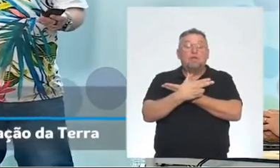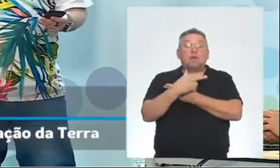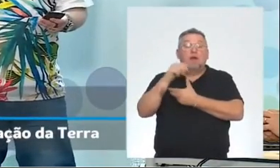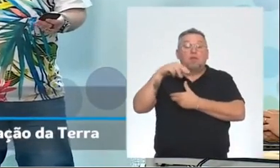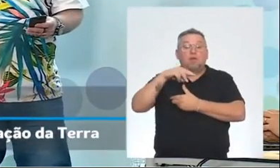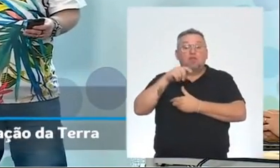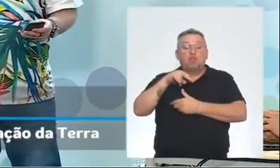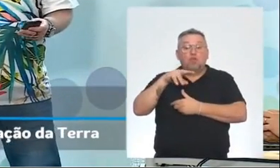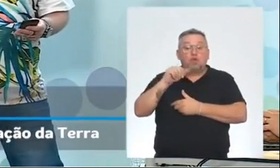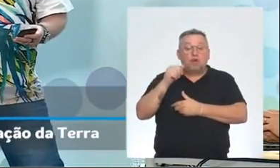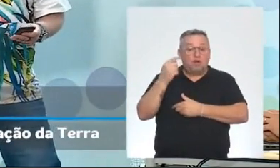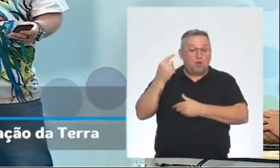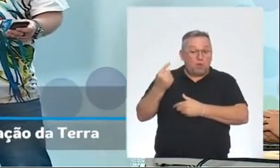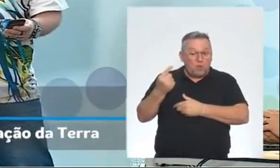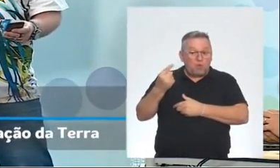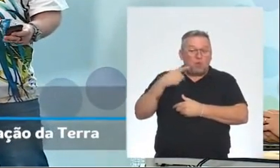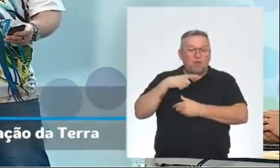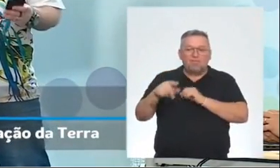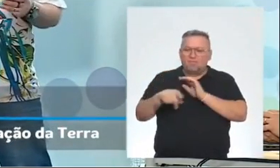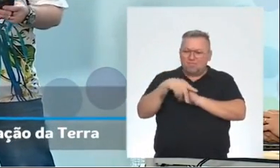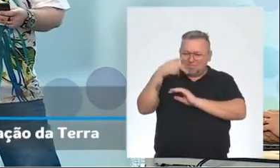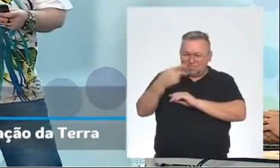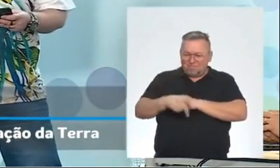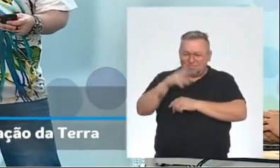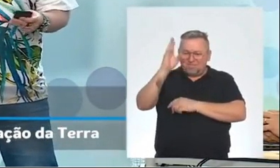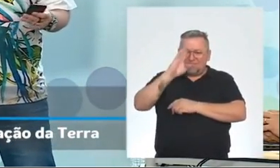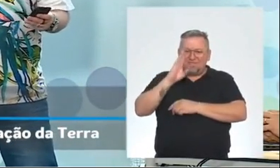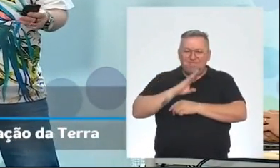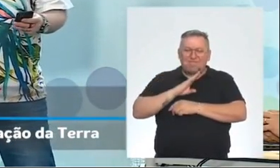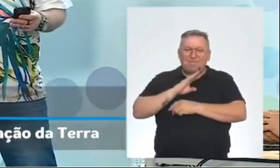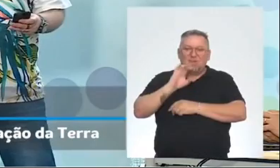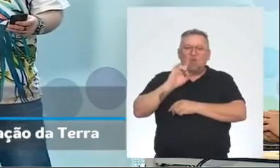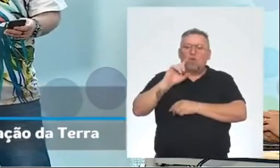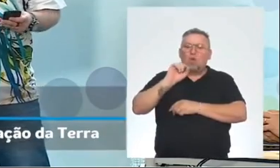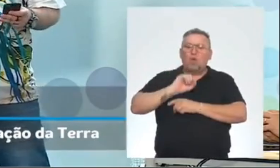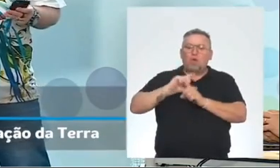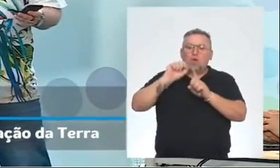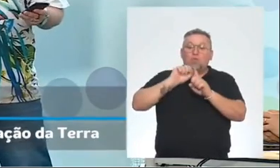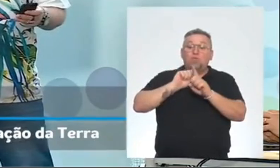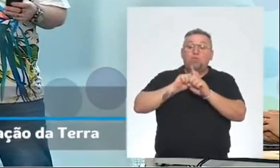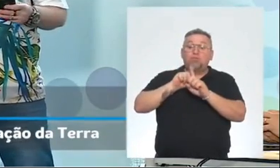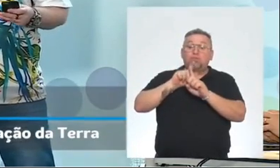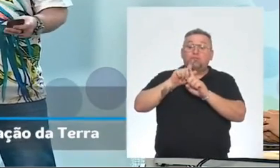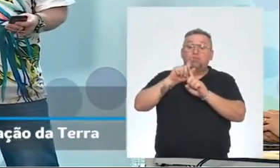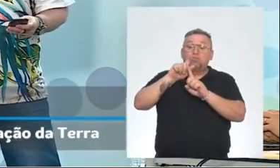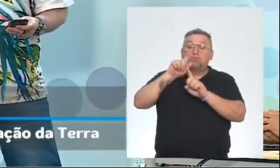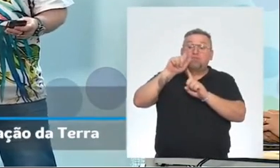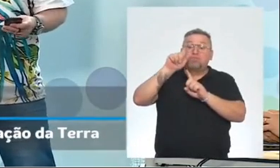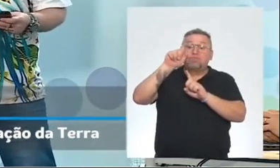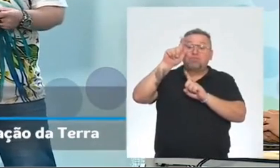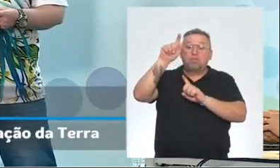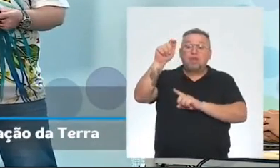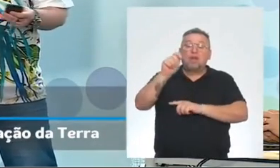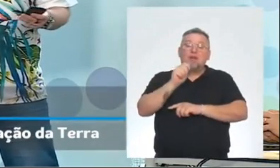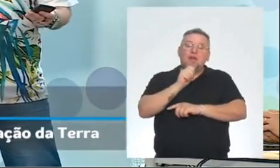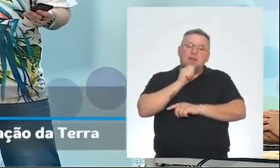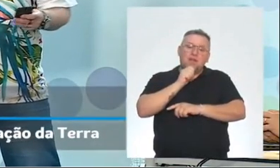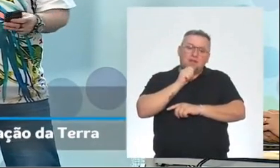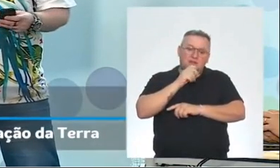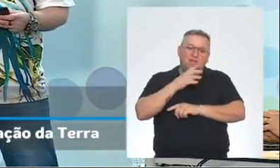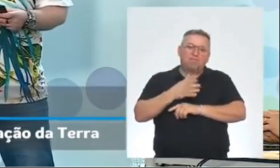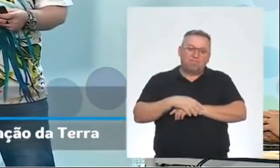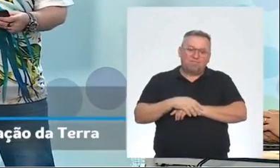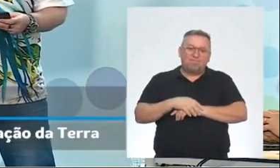ano, ele é totalmente brasileiro, a exceção é só o lançamento, que ainda, né, nós vamos chegar a esse ponto. Tínhamos,